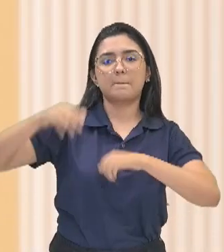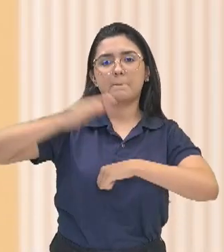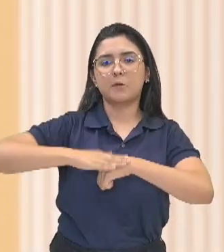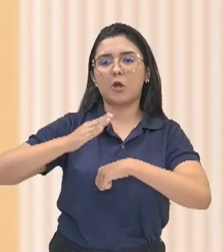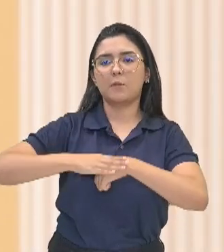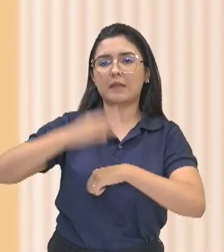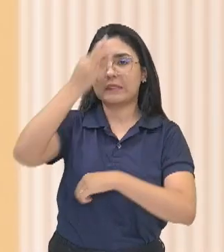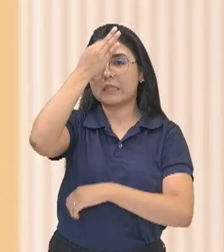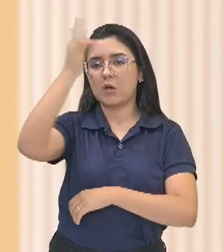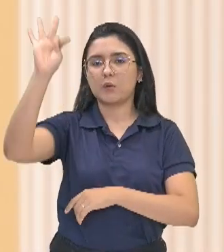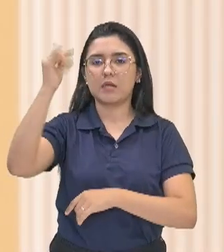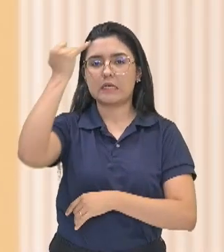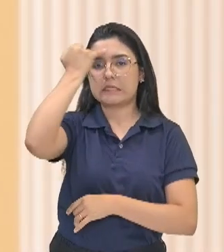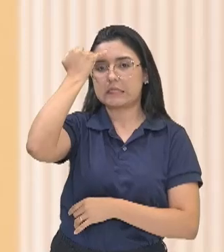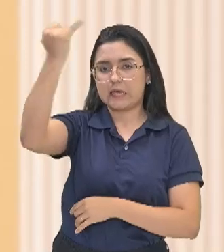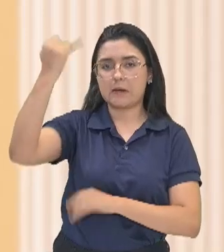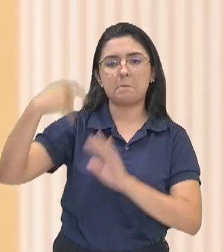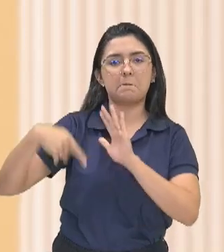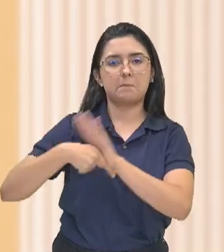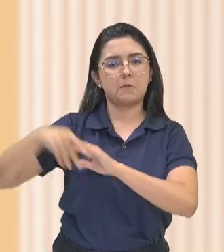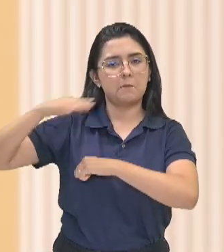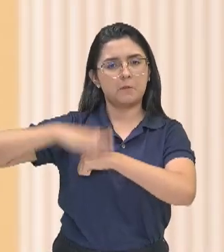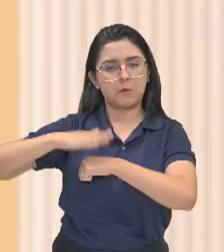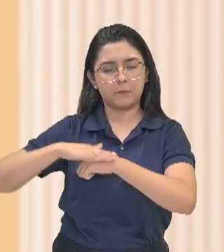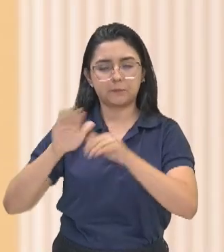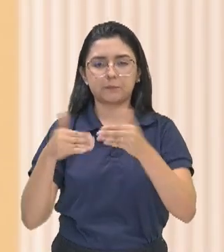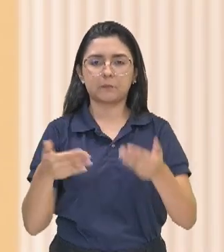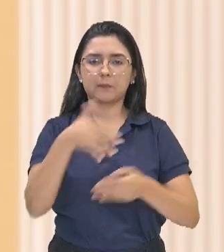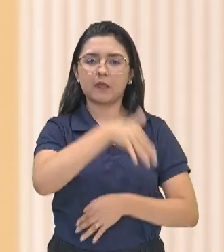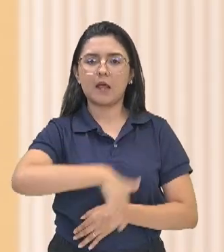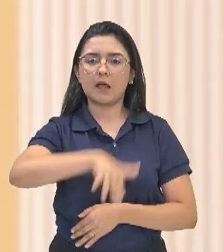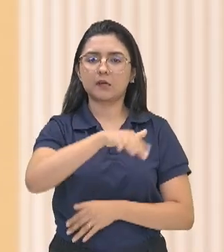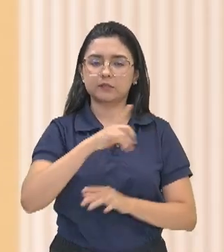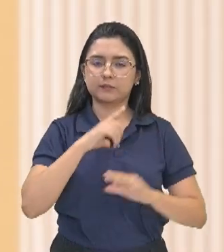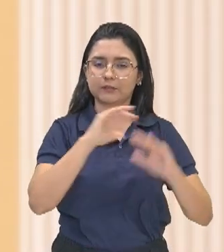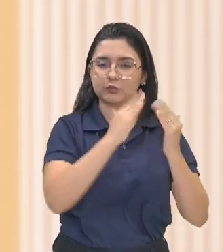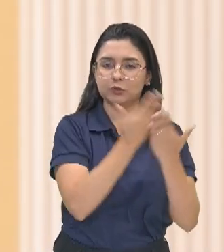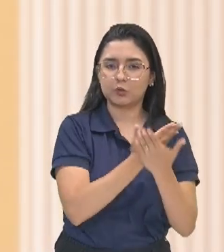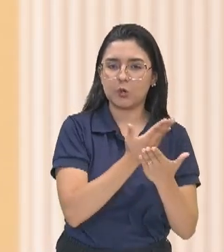ideias. E nós temos aqui, né, dentro do campo da escola de Frankfurt,